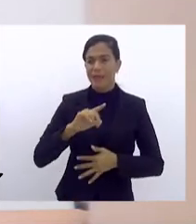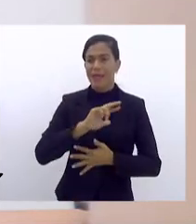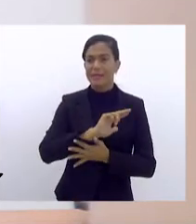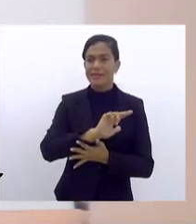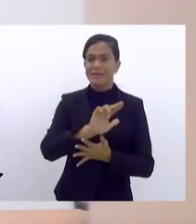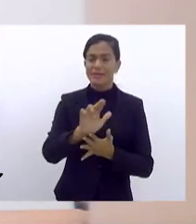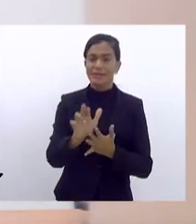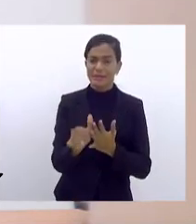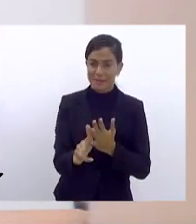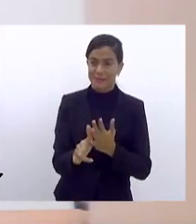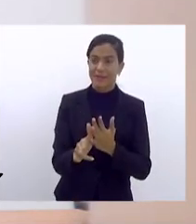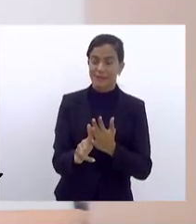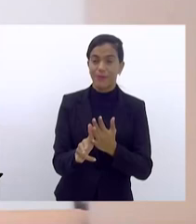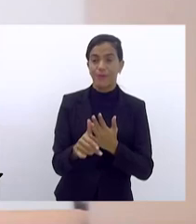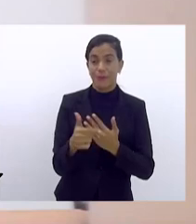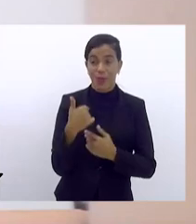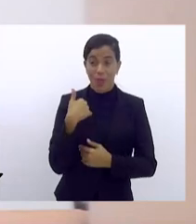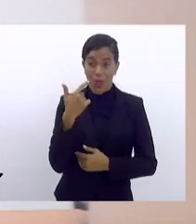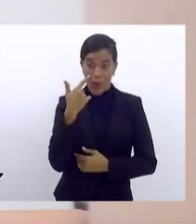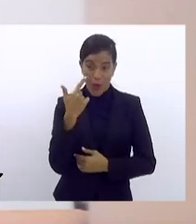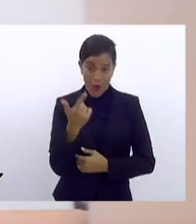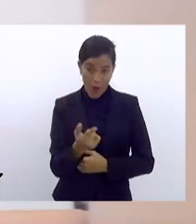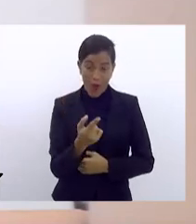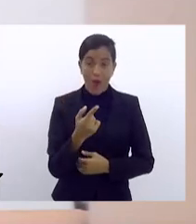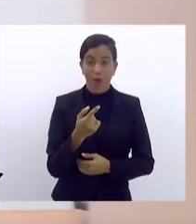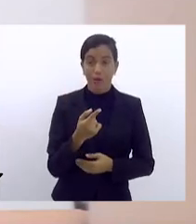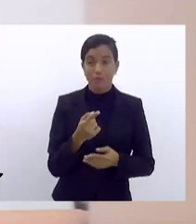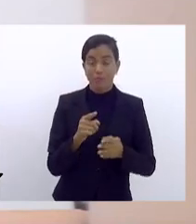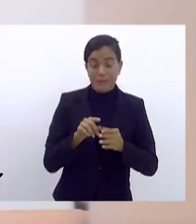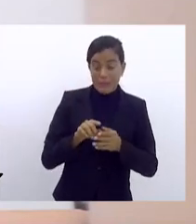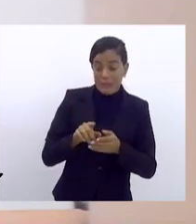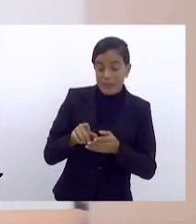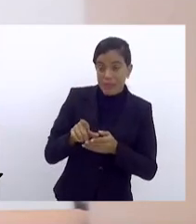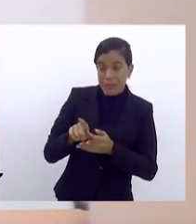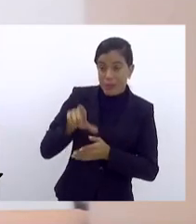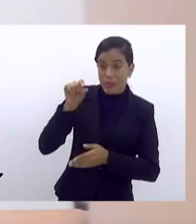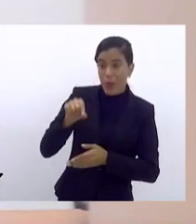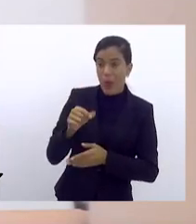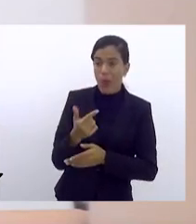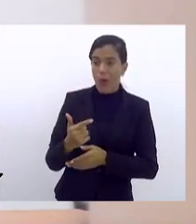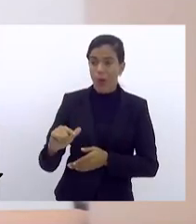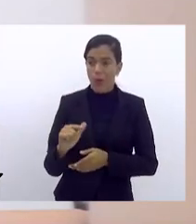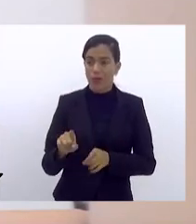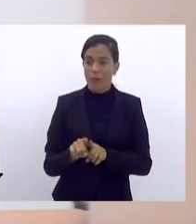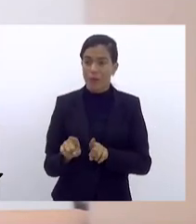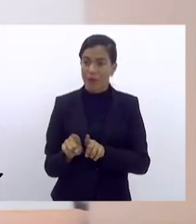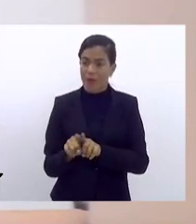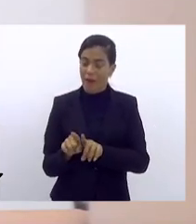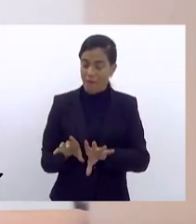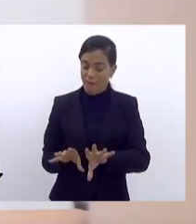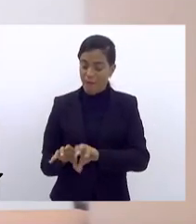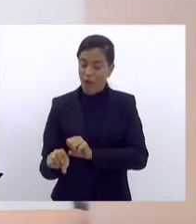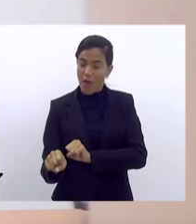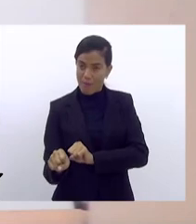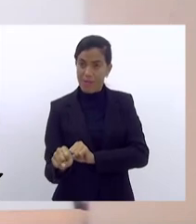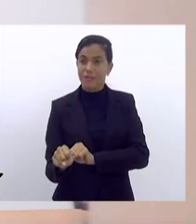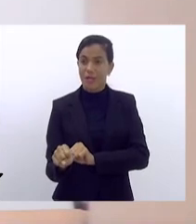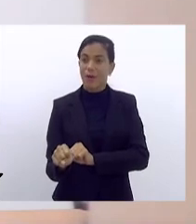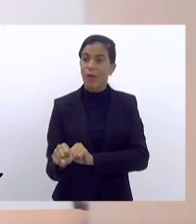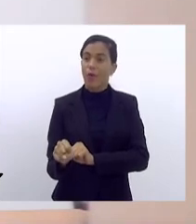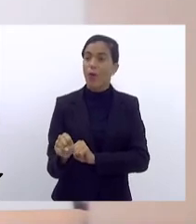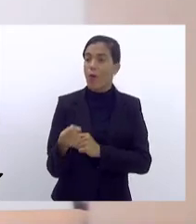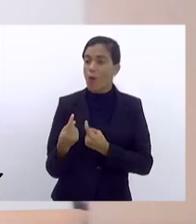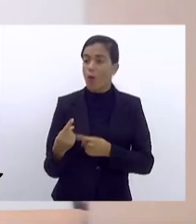eu separei aqui um outro cria o programa de formação para enfrentamento da violência contra os